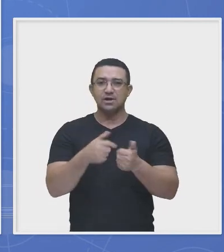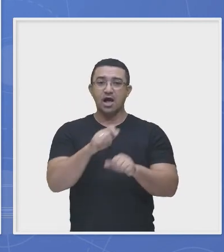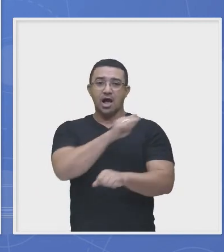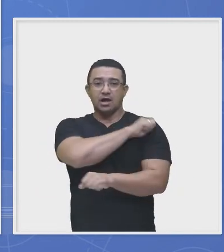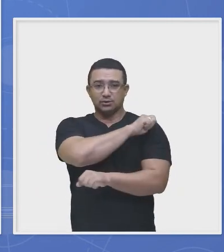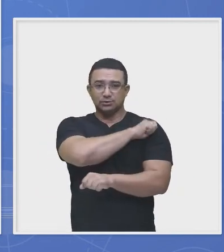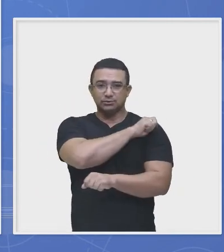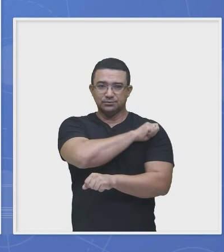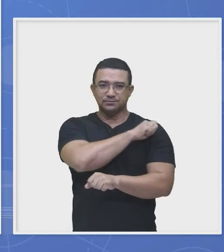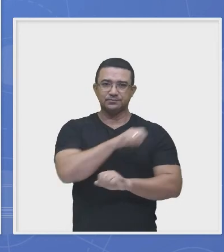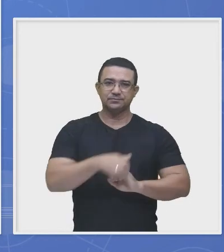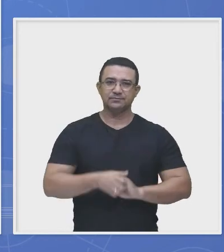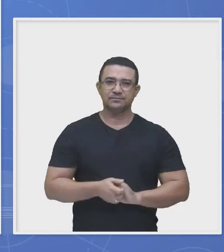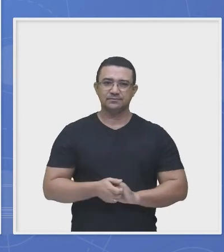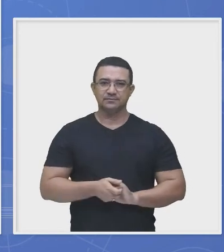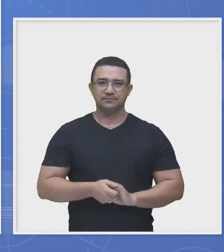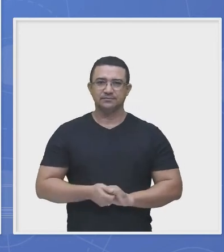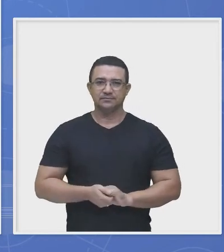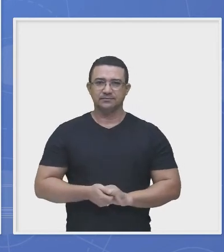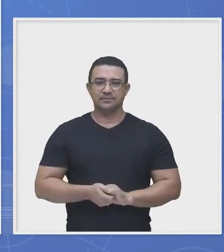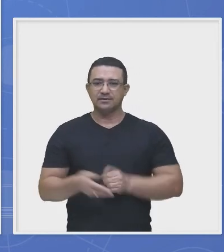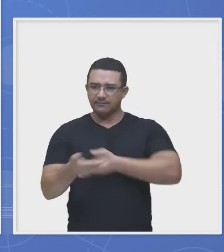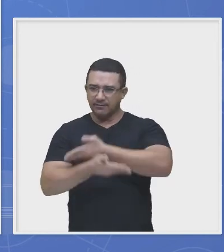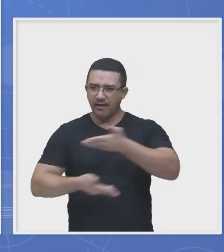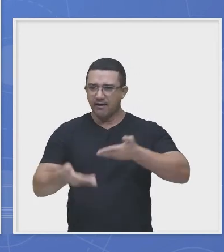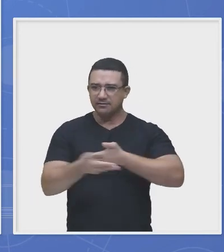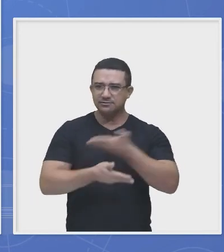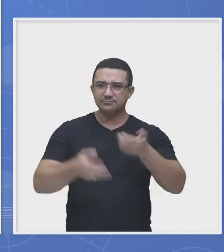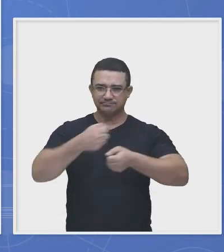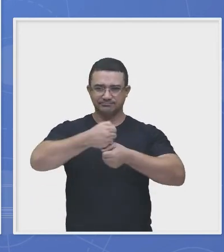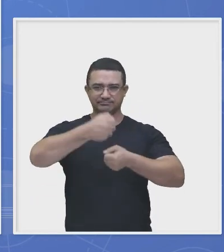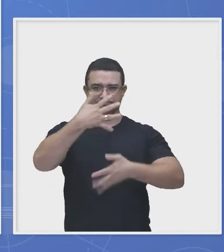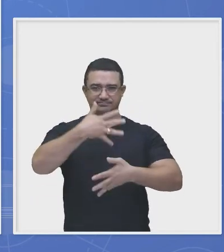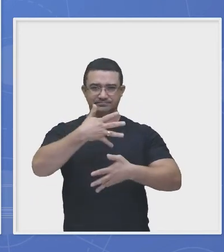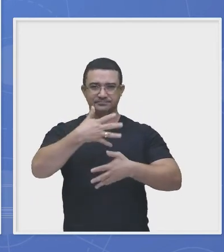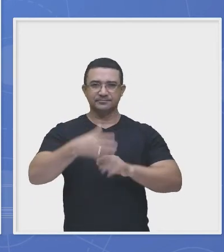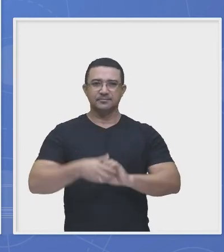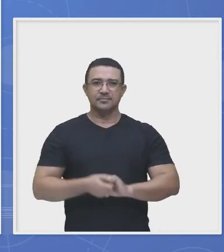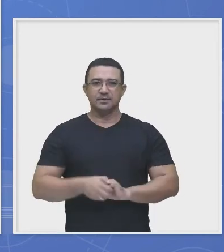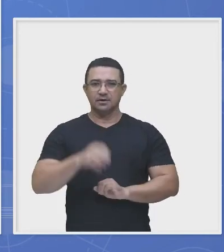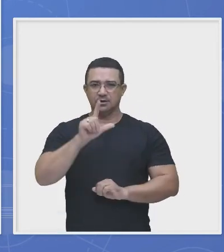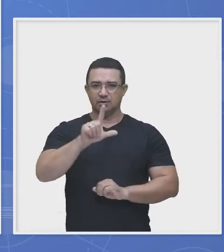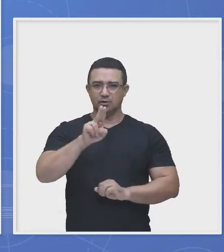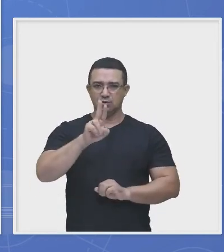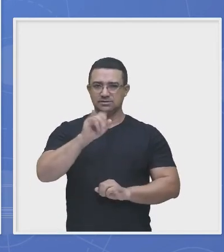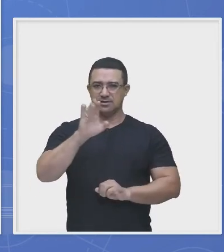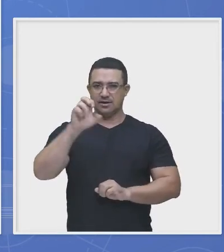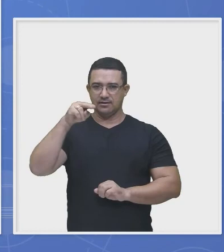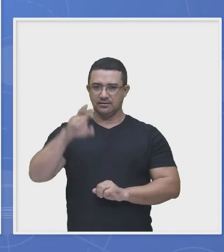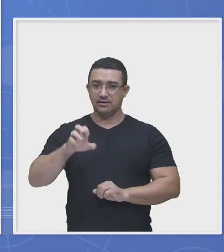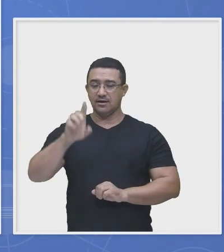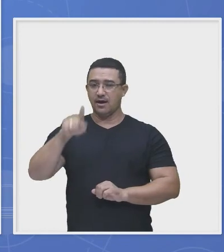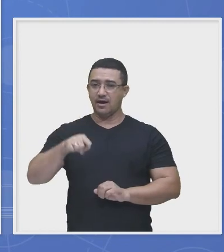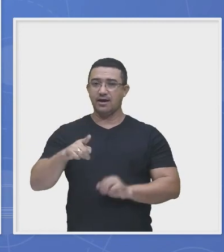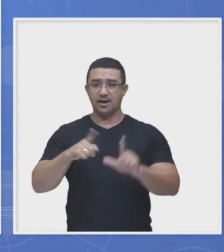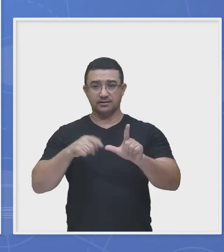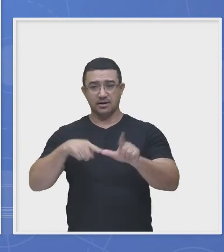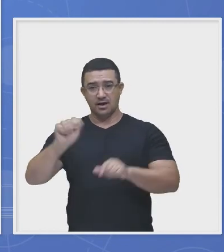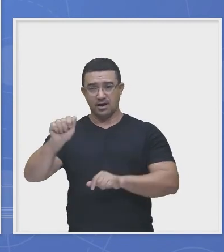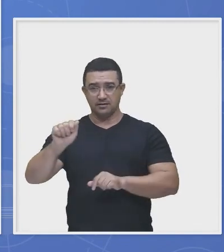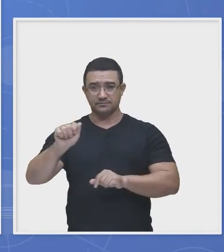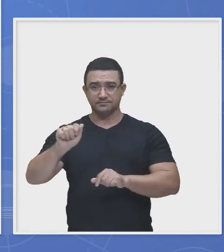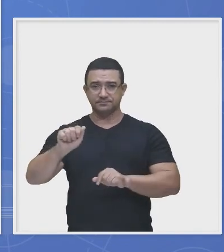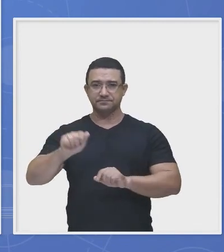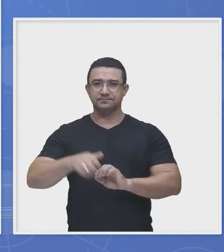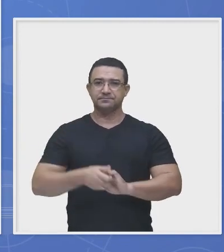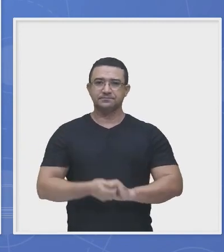da escola, que estão aqui interagindo com a gente também, da Rita. A Luciene respondeu que a resposta correta é a letra A, lá da